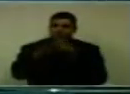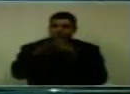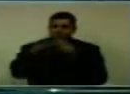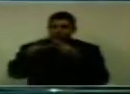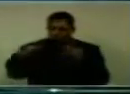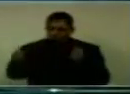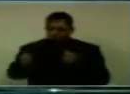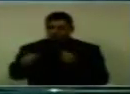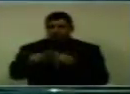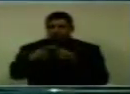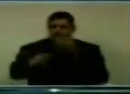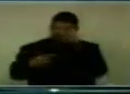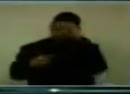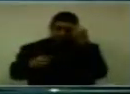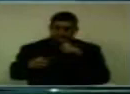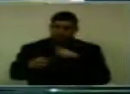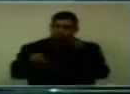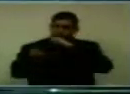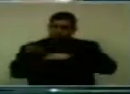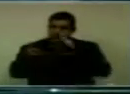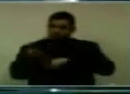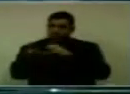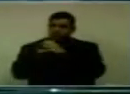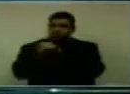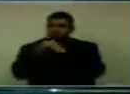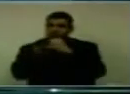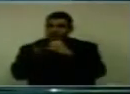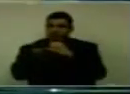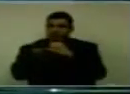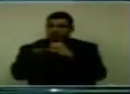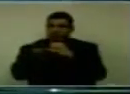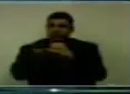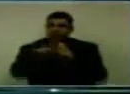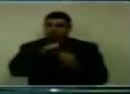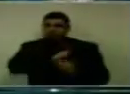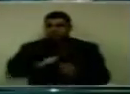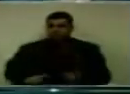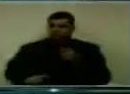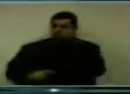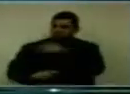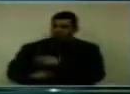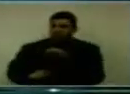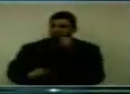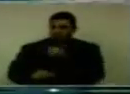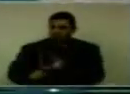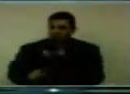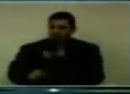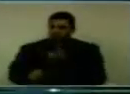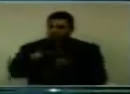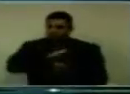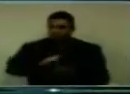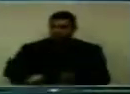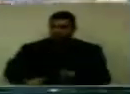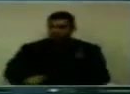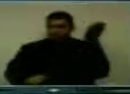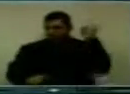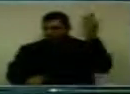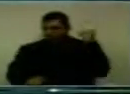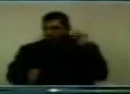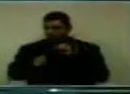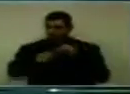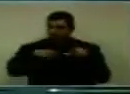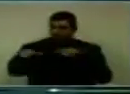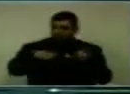sobre repactuação, mas esquece que tem um documento oficial do governo dele, porque ele era o governador quando esse relatório